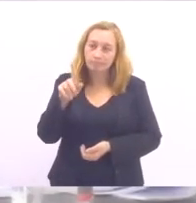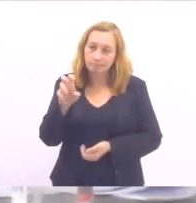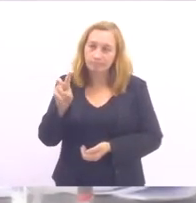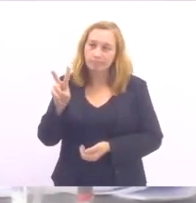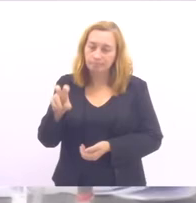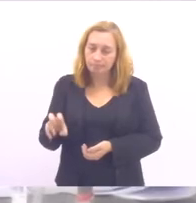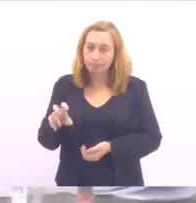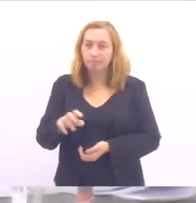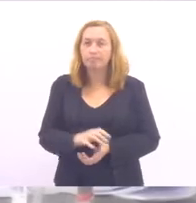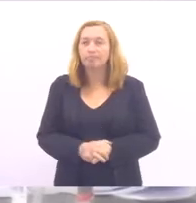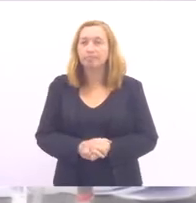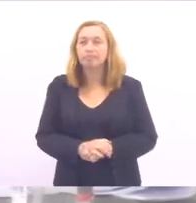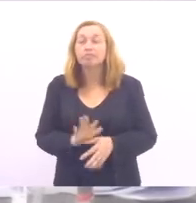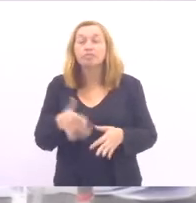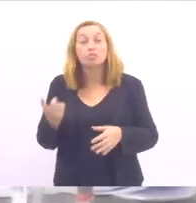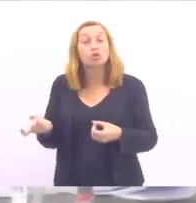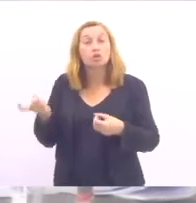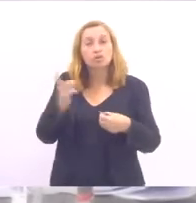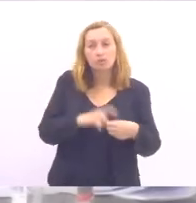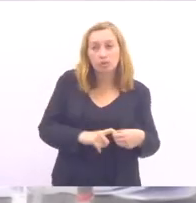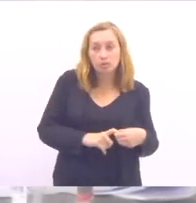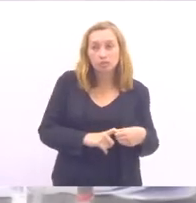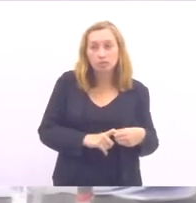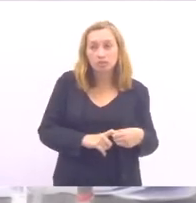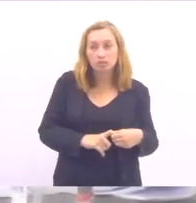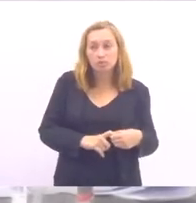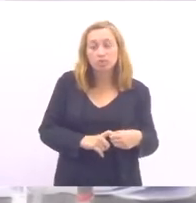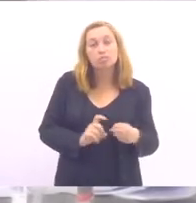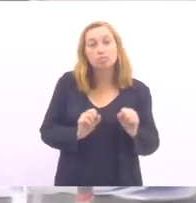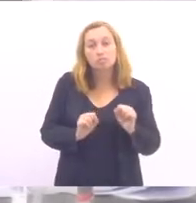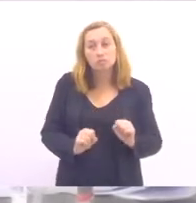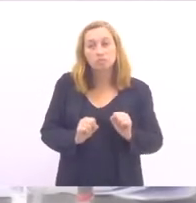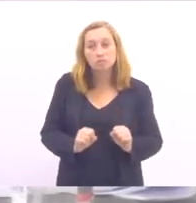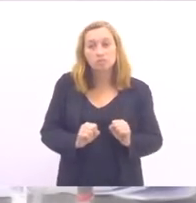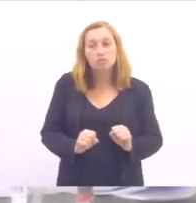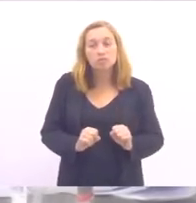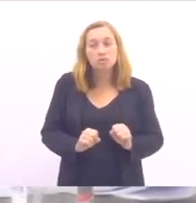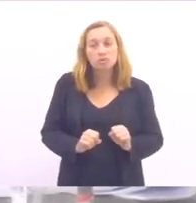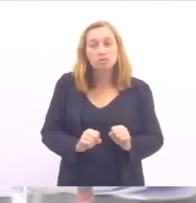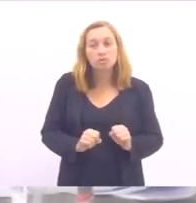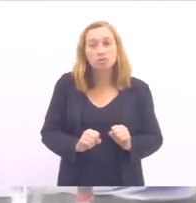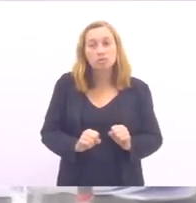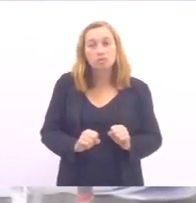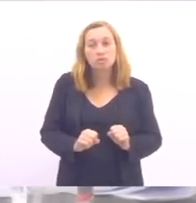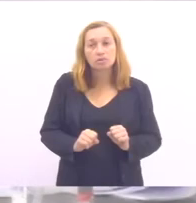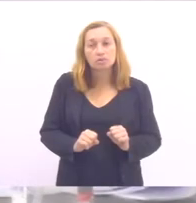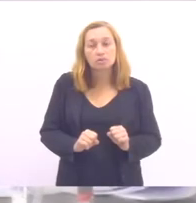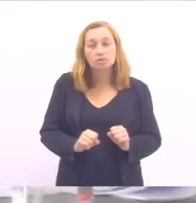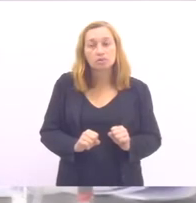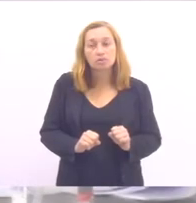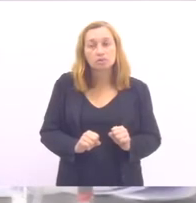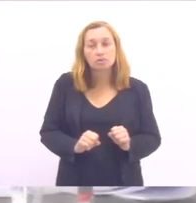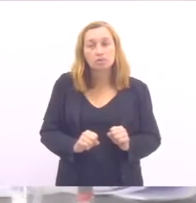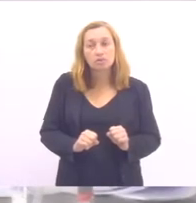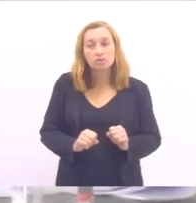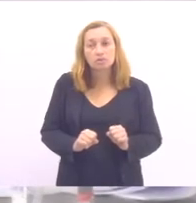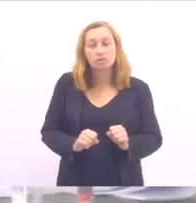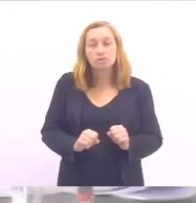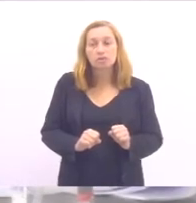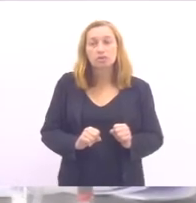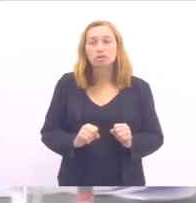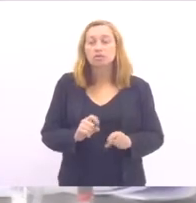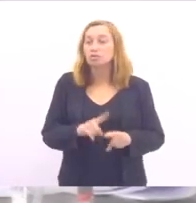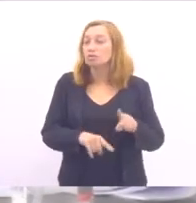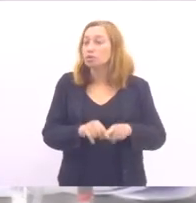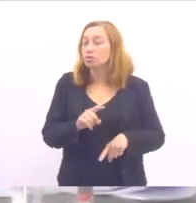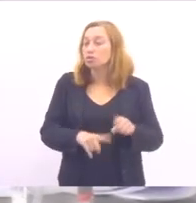um PEV, quando ele volta, ele poderia levar de volta as embalagens do que ele tinha comprado